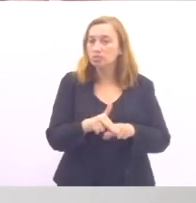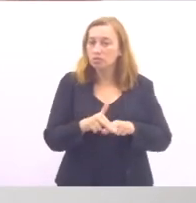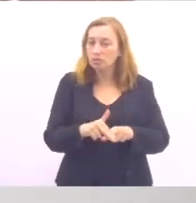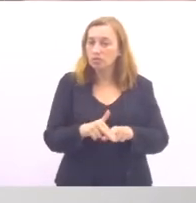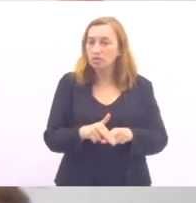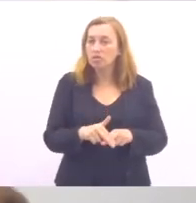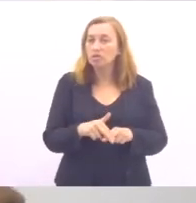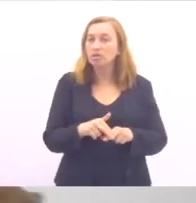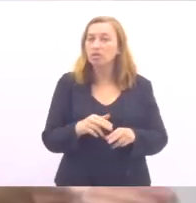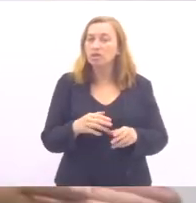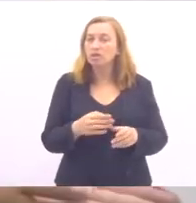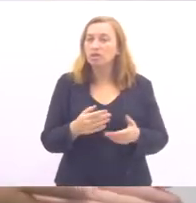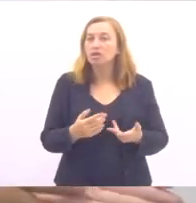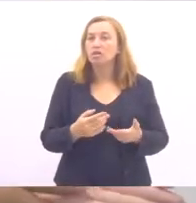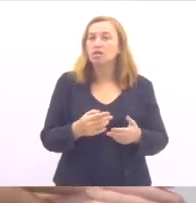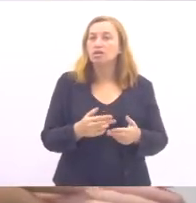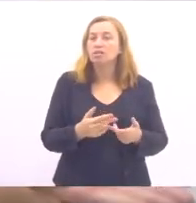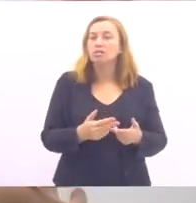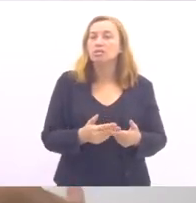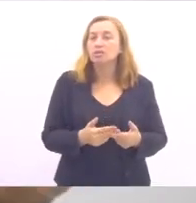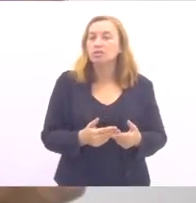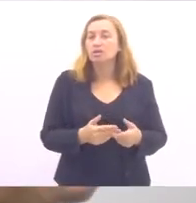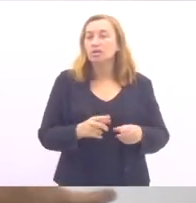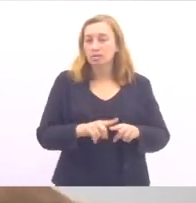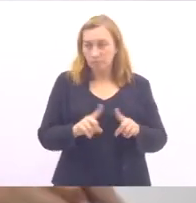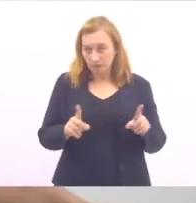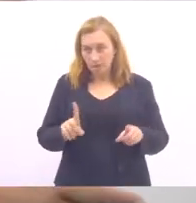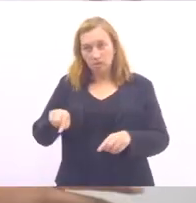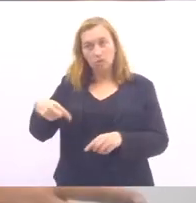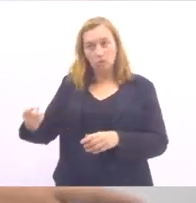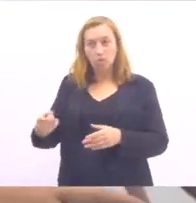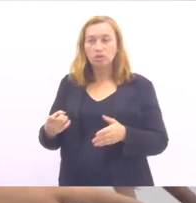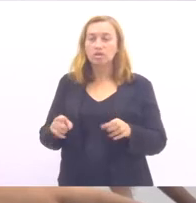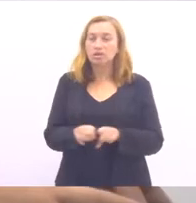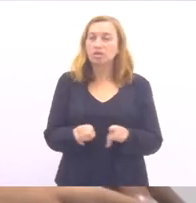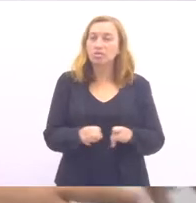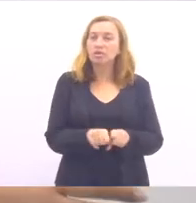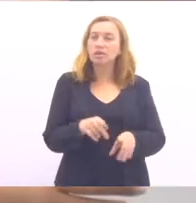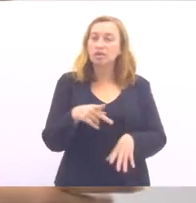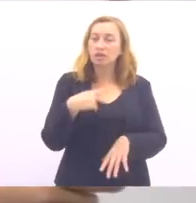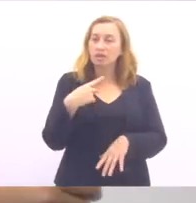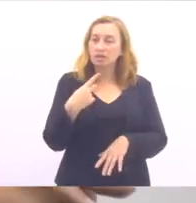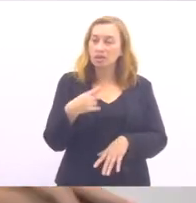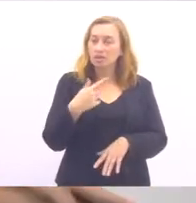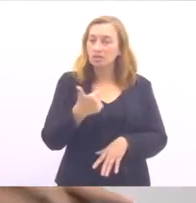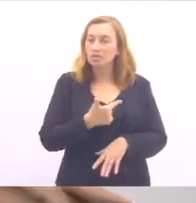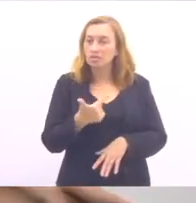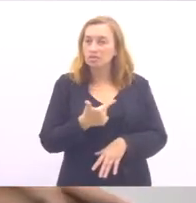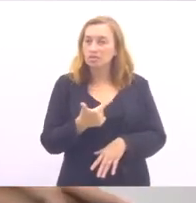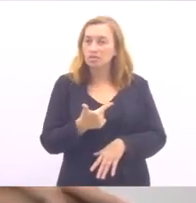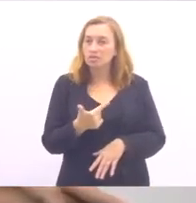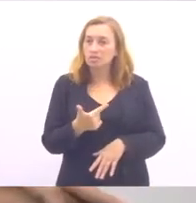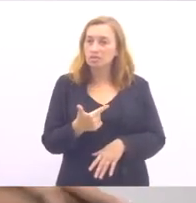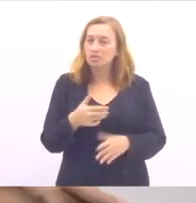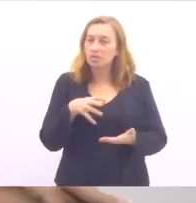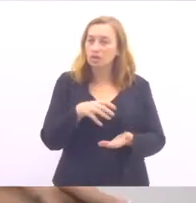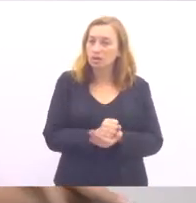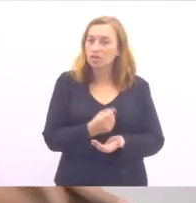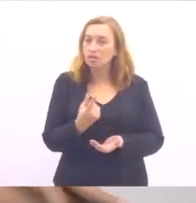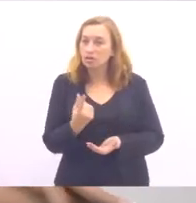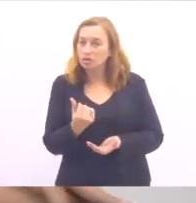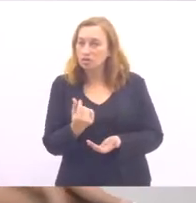uma consequência da primeira. Mas tem uma parte da segunda que a gente já soltou, que seria um registro de preço